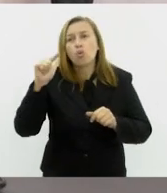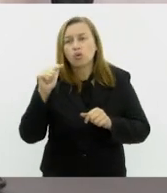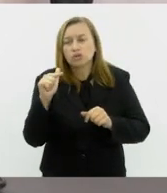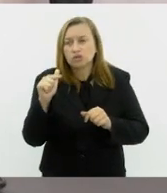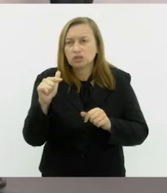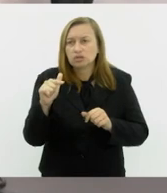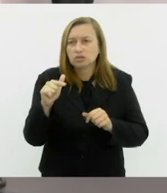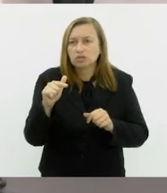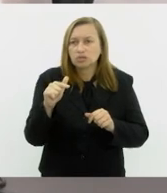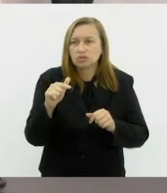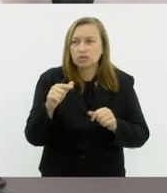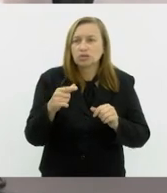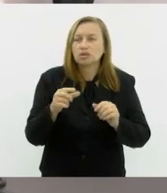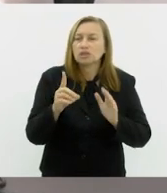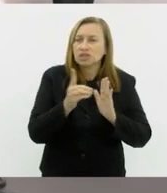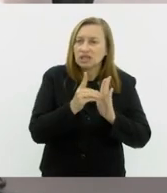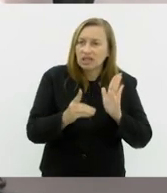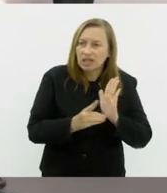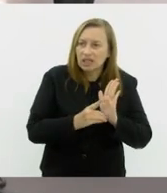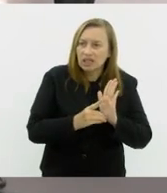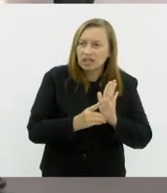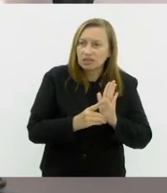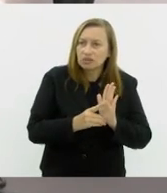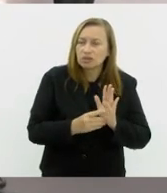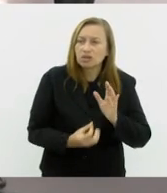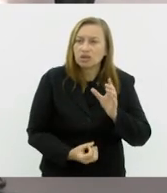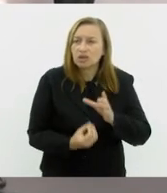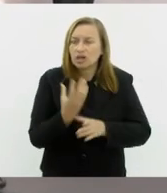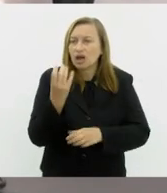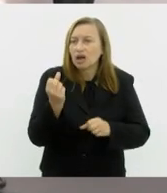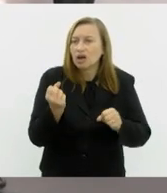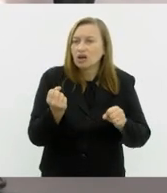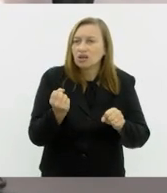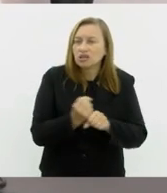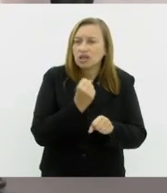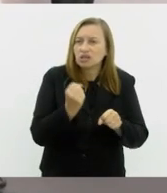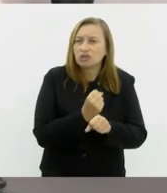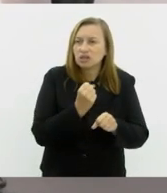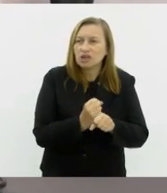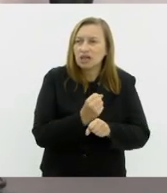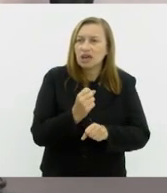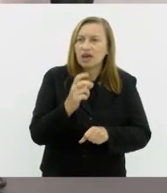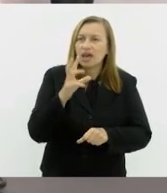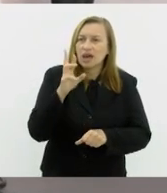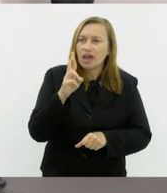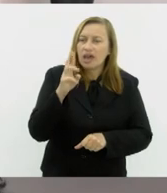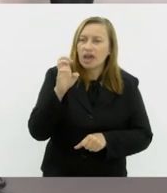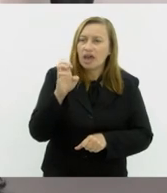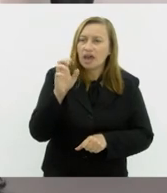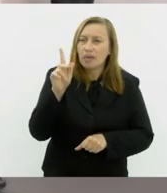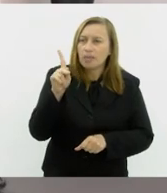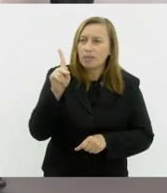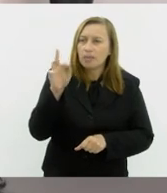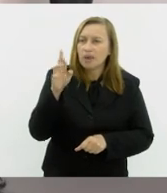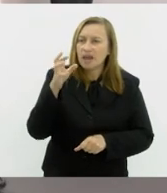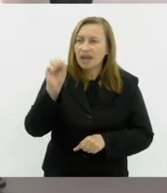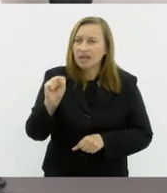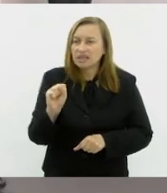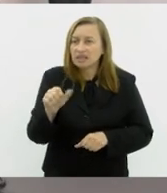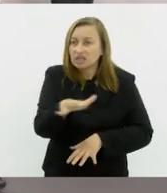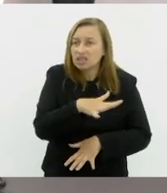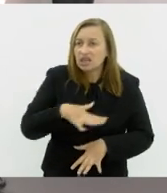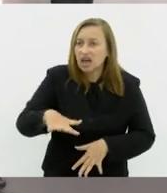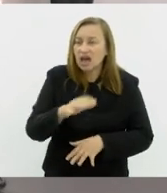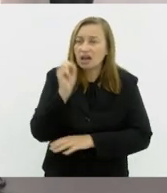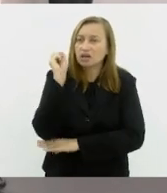outro decreto permitiu a construção de represas em áreas de proteção ambiental. Aí depois